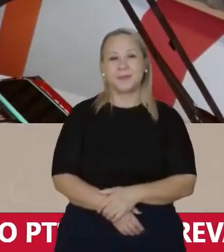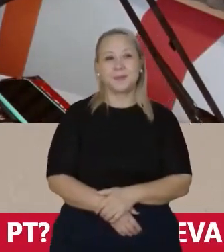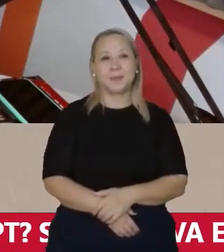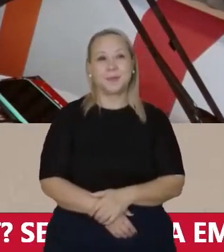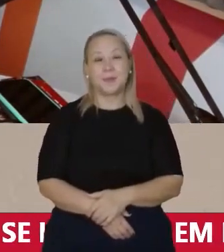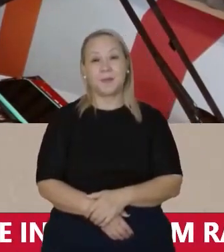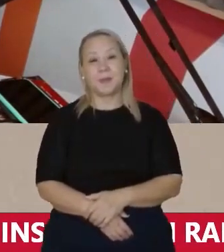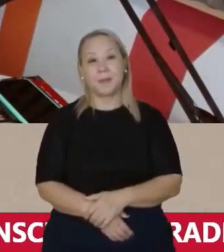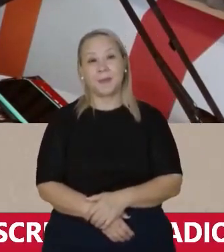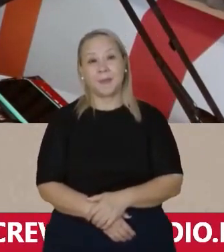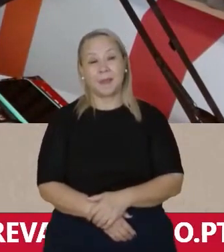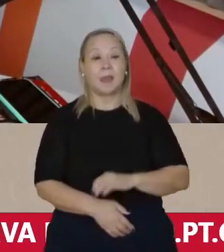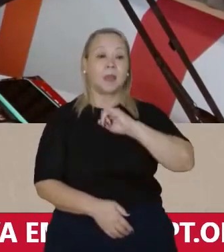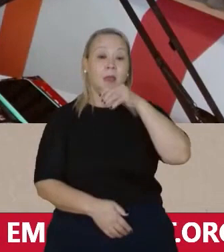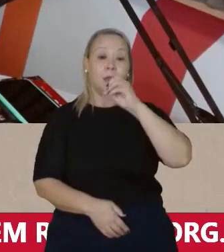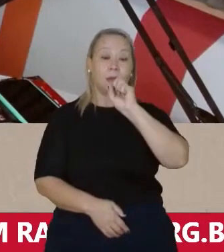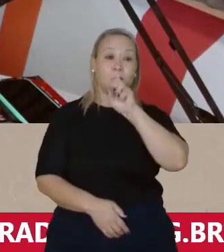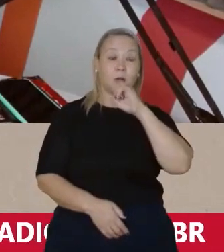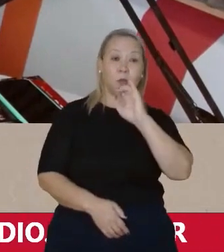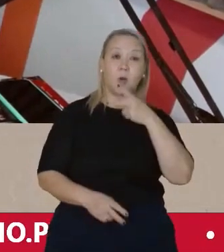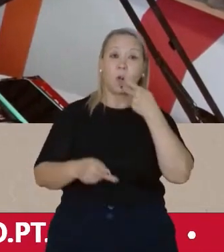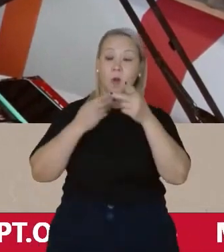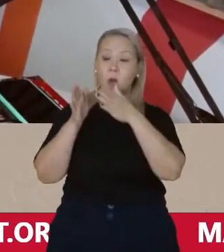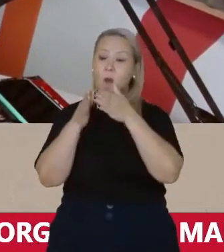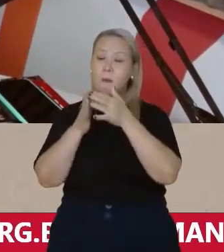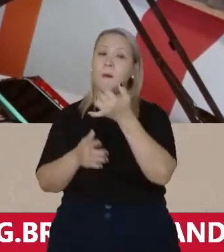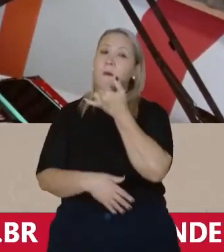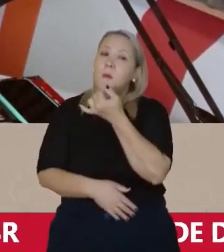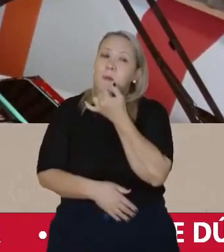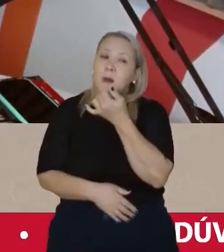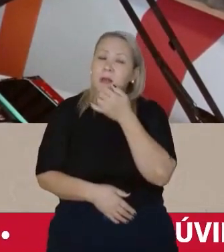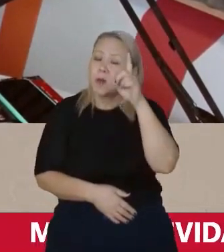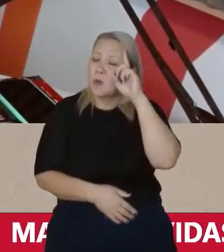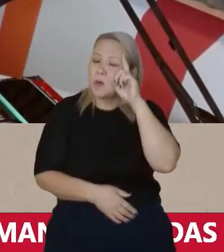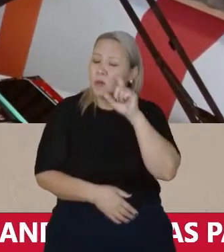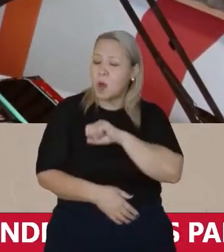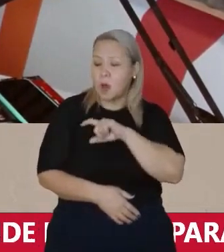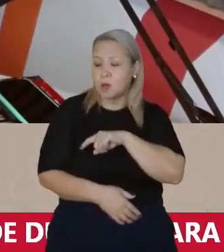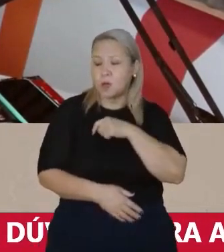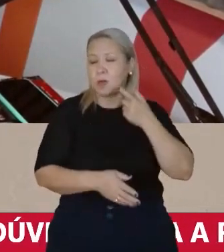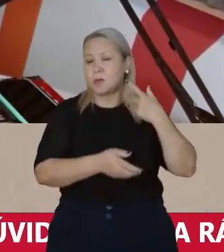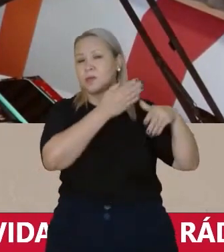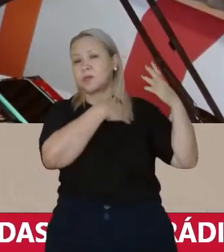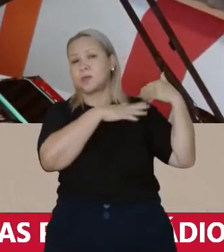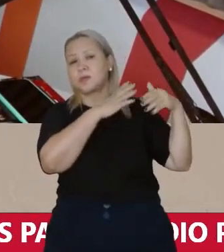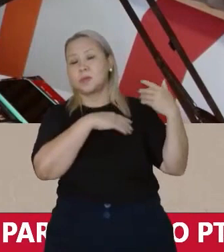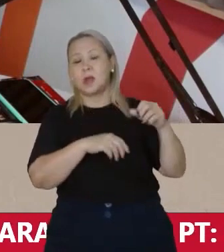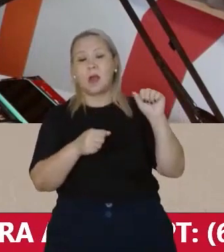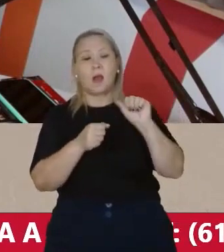Saudade, hein? A Josi Negreiros aqui diz que pede perdão todos os dias pelos males que os ancestrais causaram ao